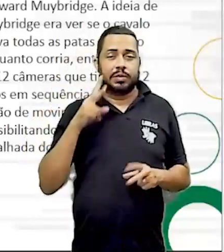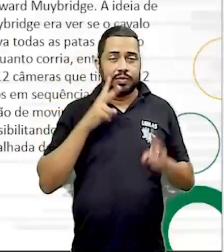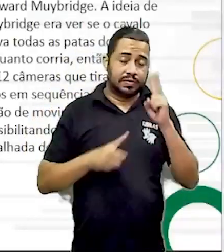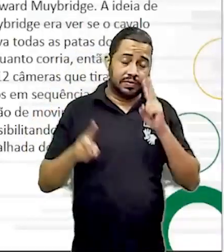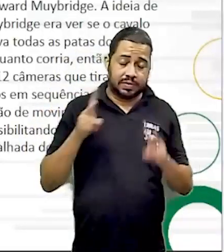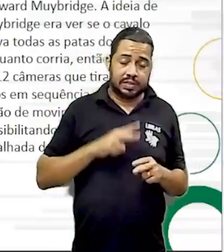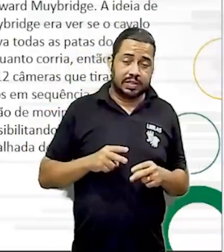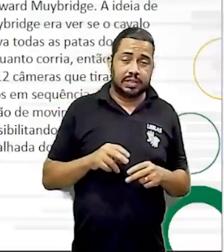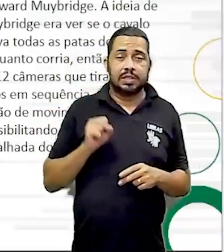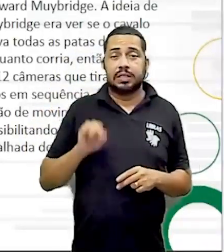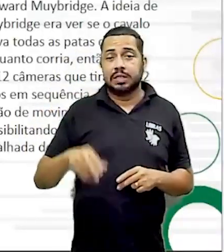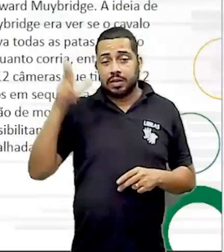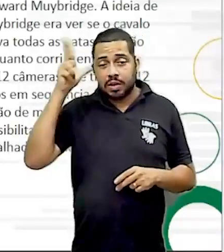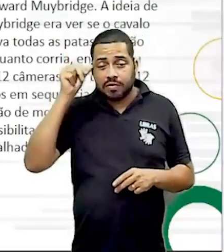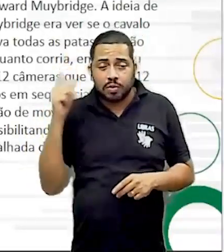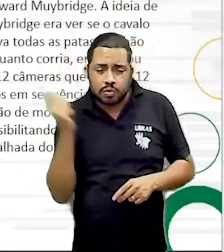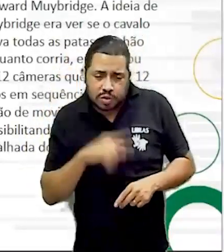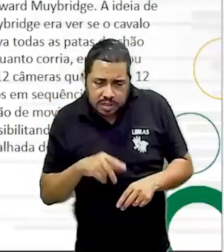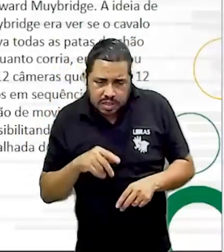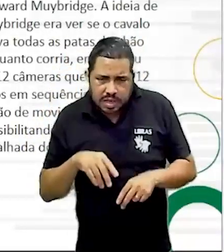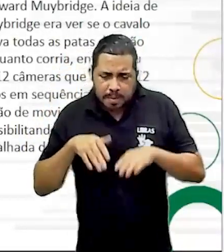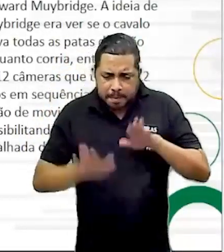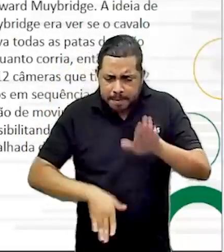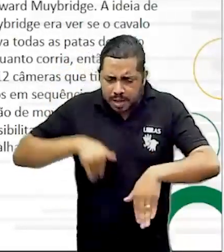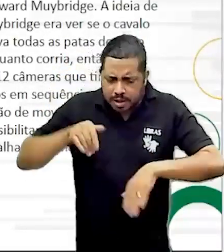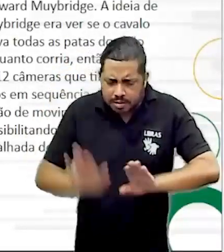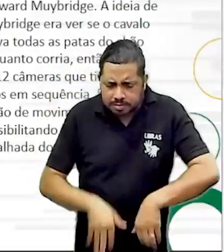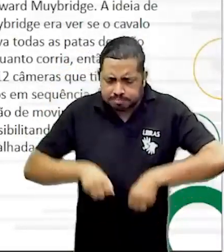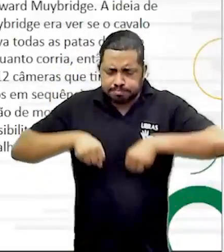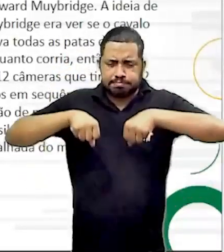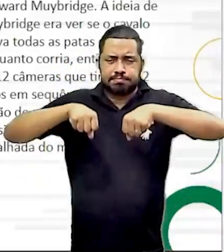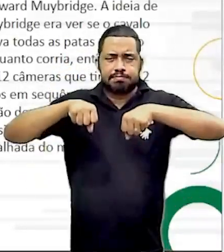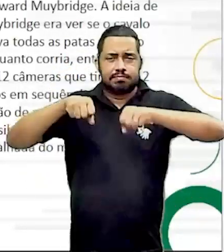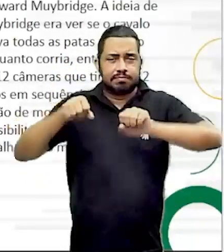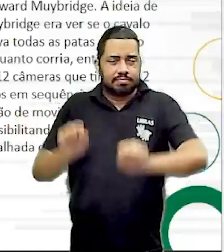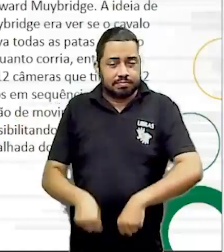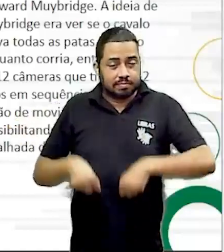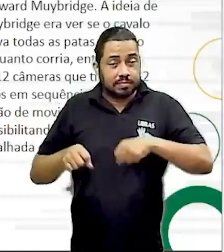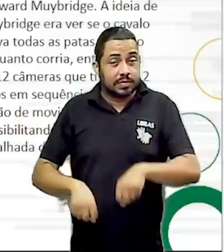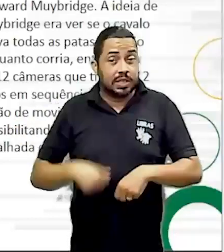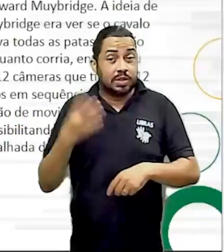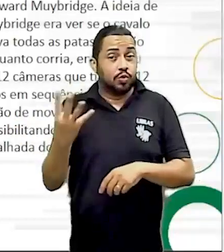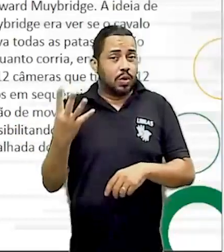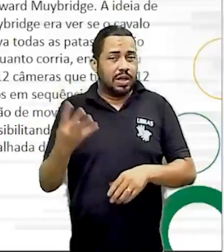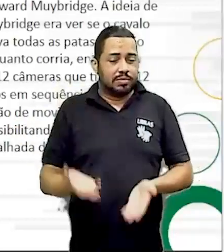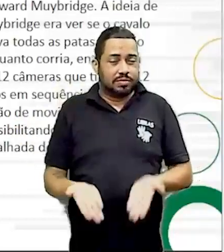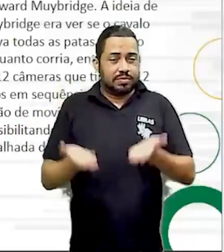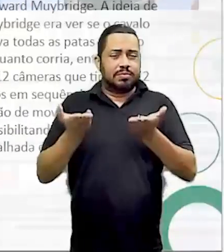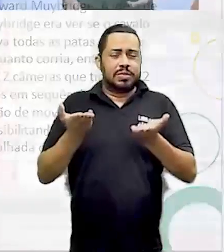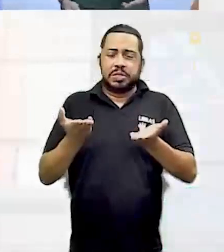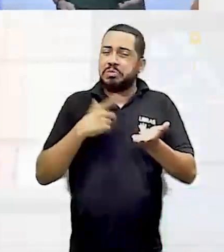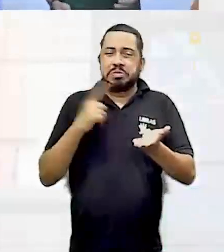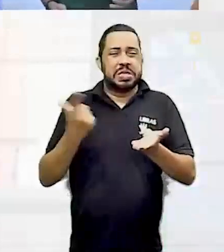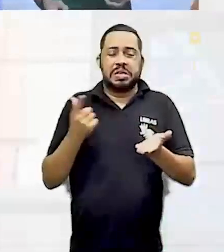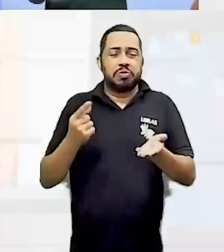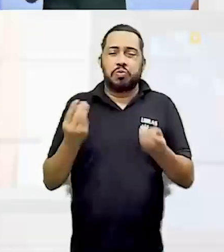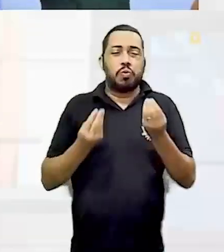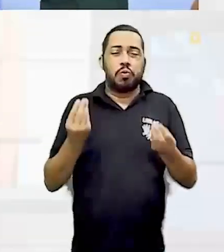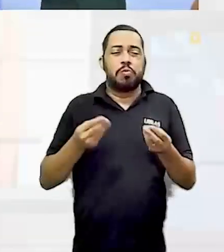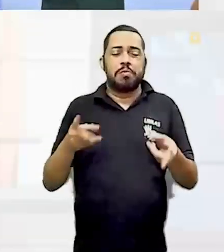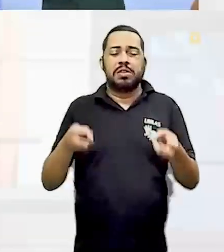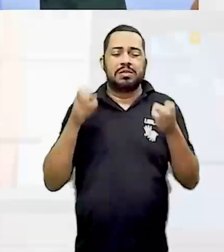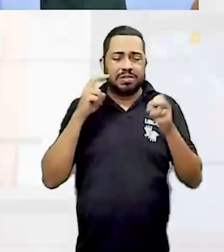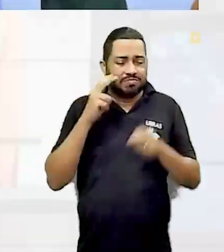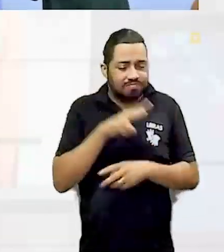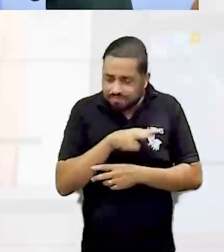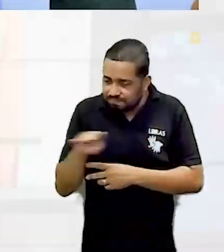se o cavalo ele tirava todas as patas do chão em algum momento que ele corria. Sendo que não tinha como a gente perceber